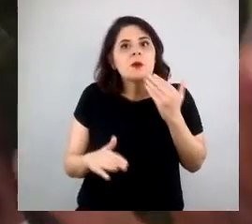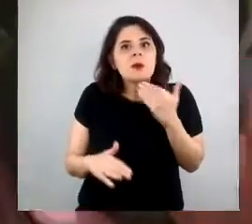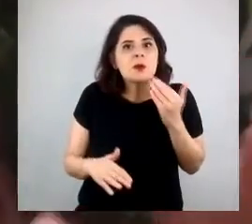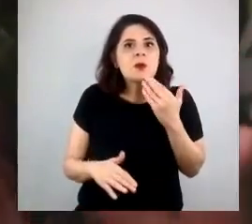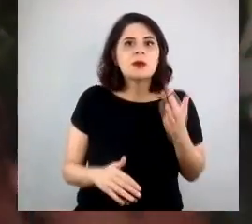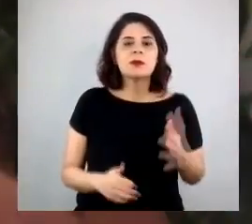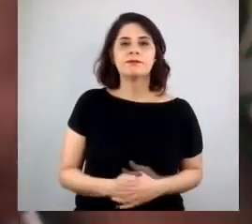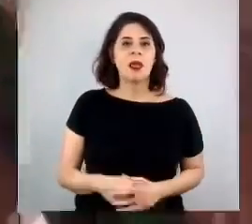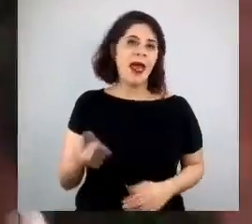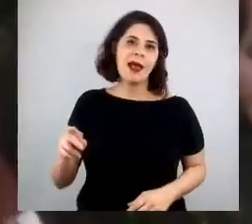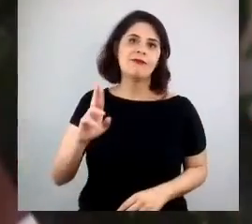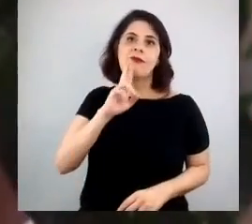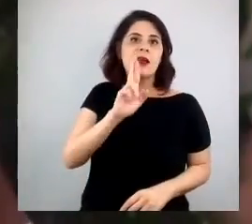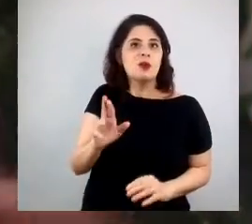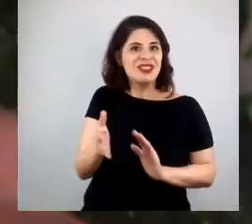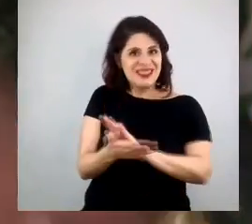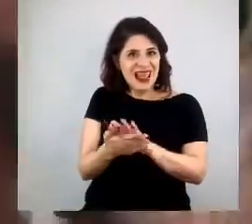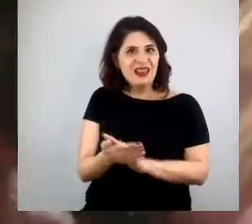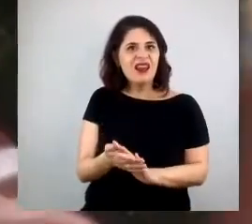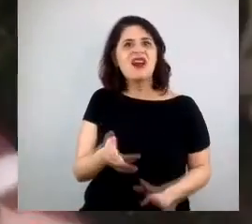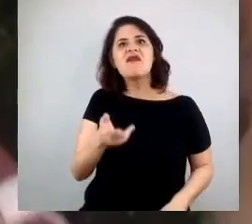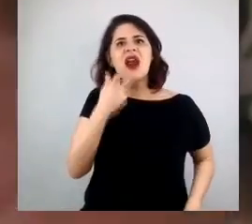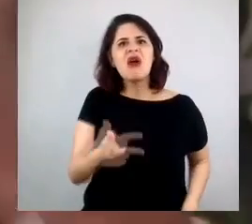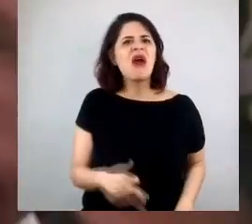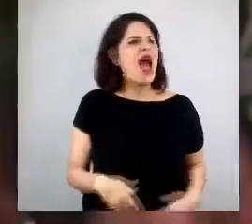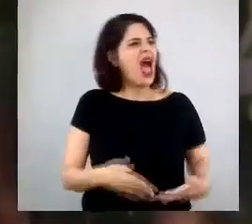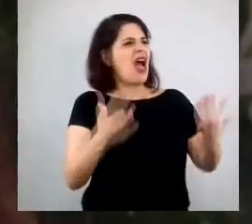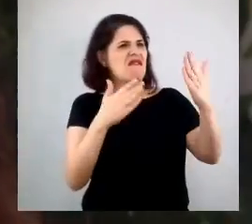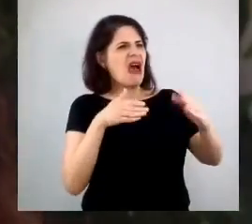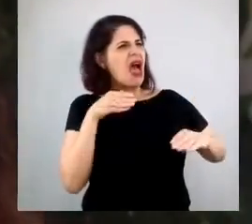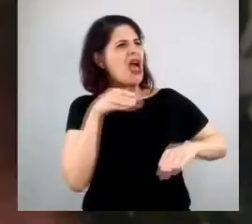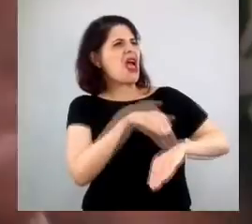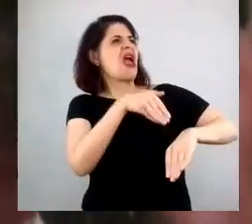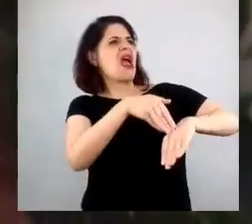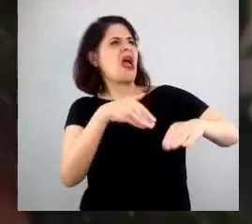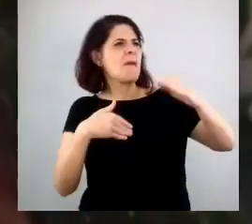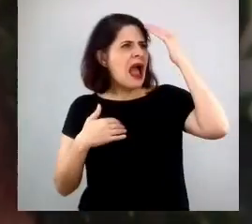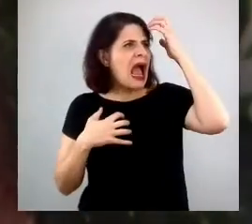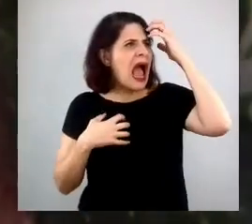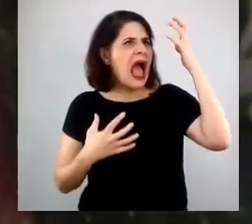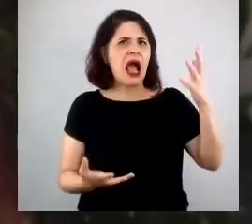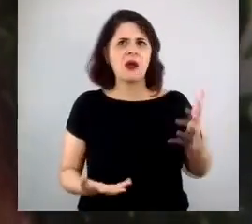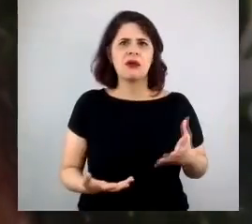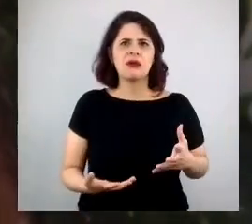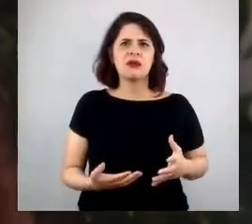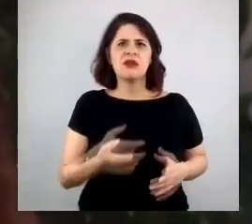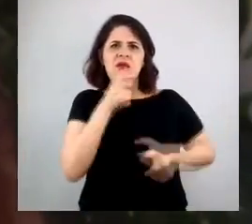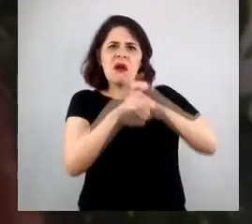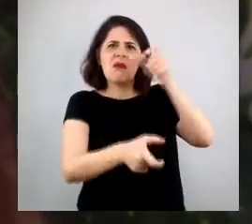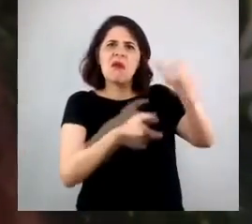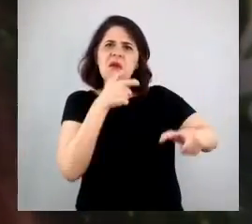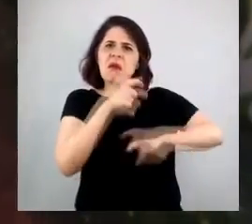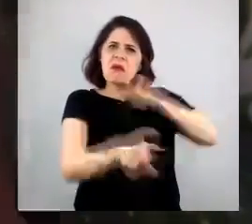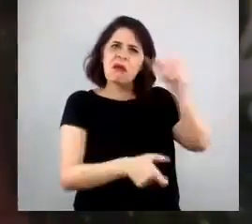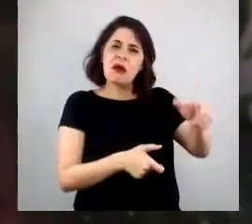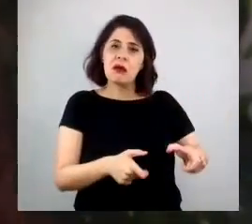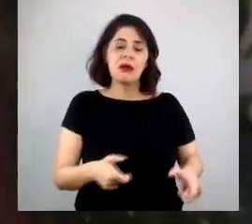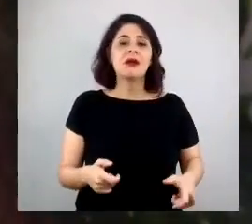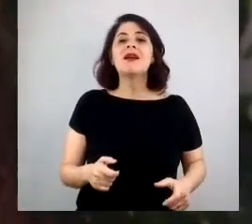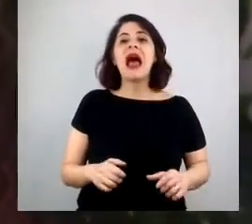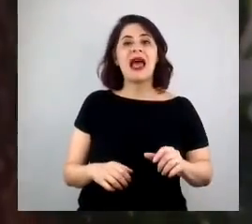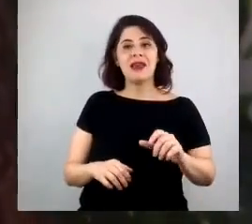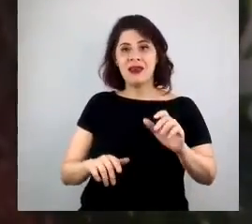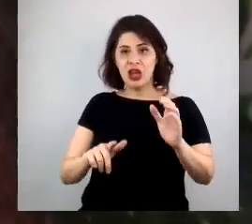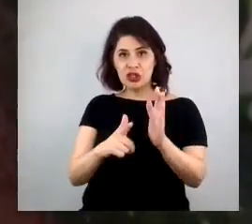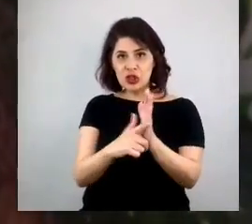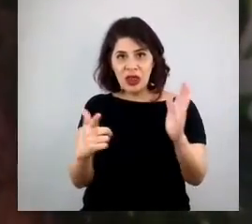responder, ela falou, fala macaca, e aí começou a xingar, enfim. E aí isso viralizou na imprensa e tal, e aí eu pensei, gente, tem que fazer uma